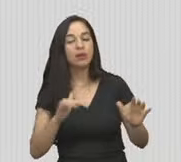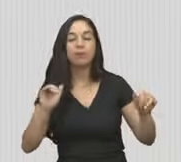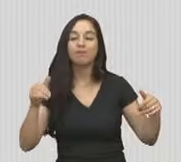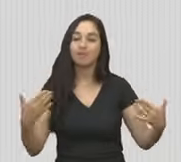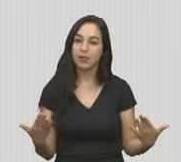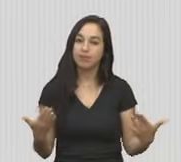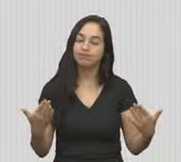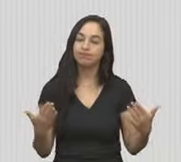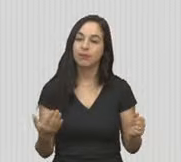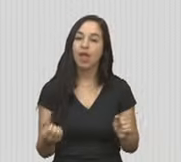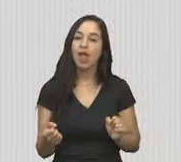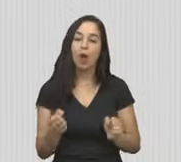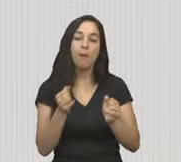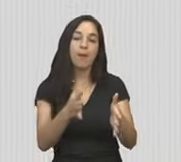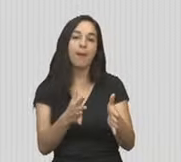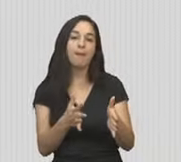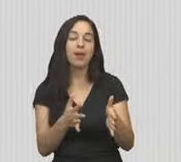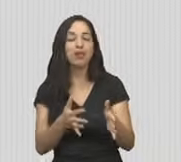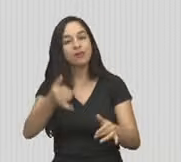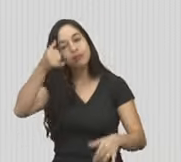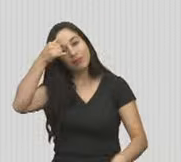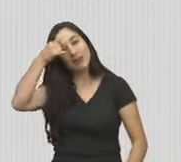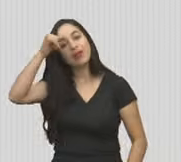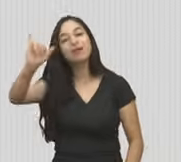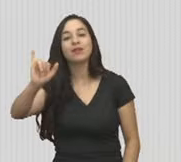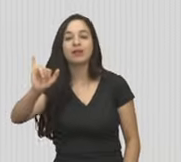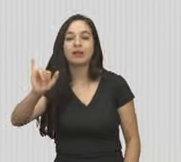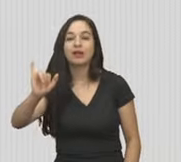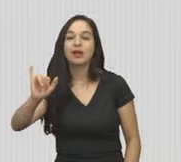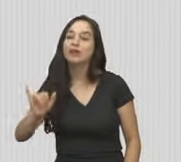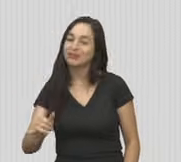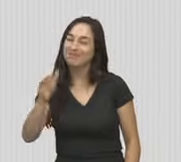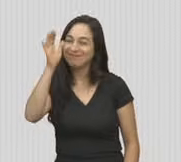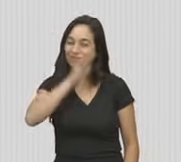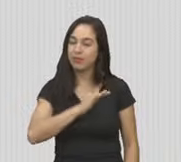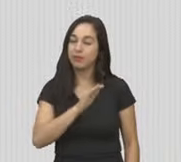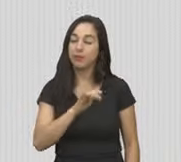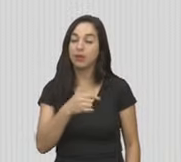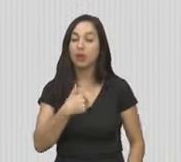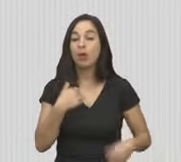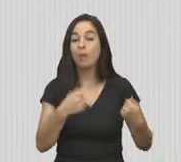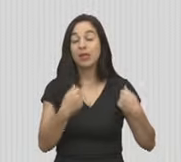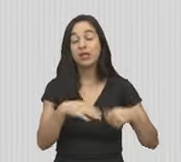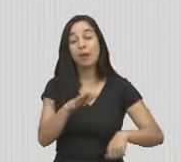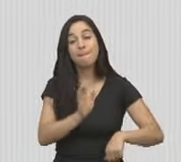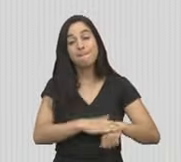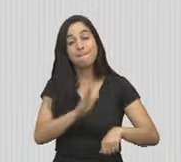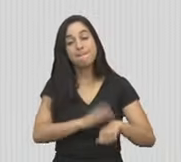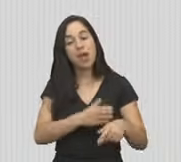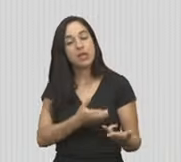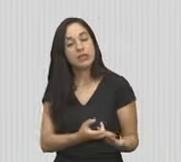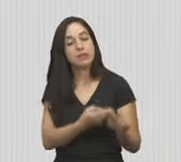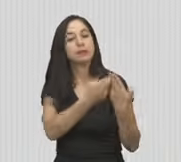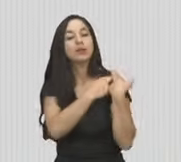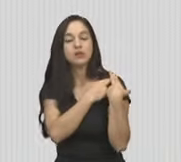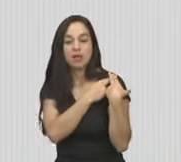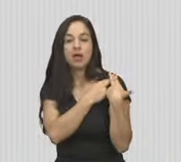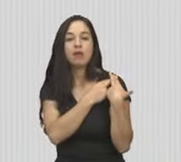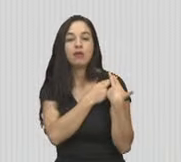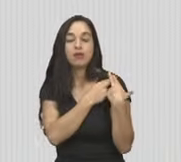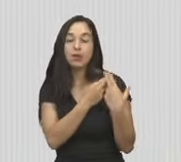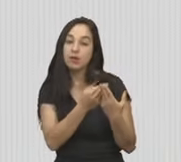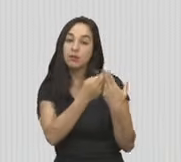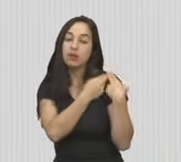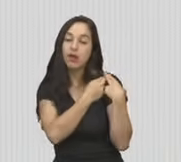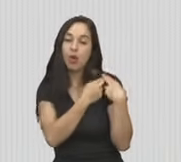isso é comportamento defensivo, é eu entender que eu tenho que ser mais responsável, assumir a